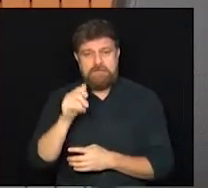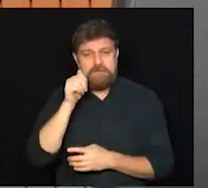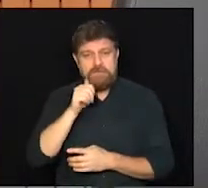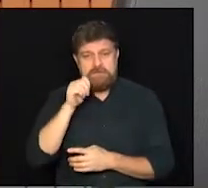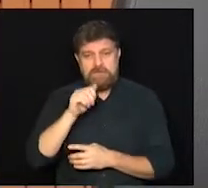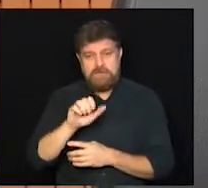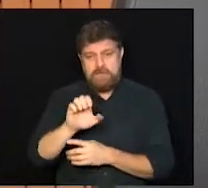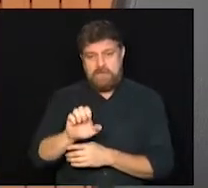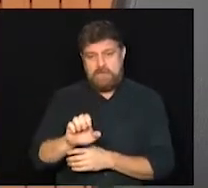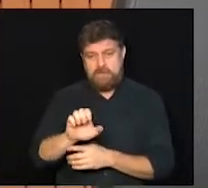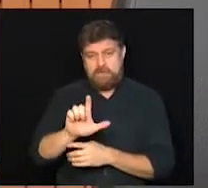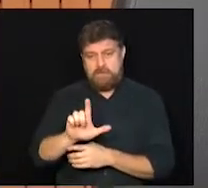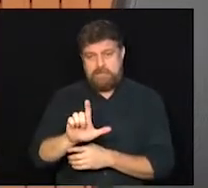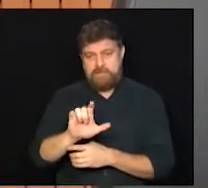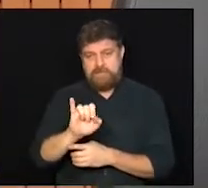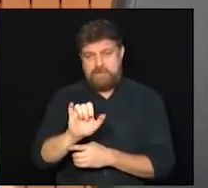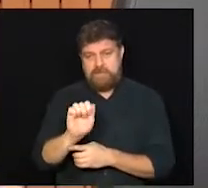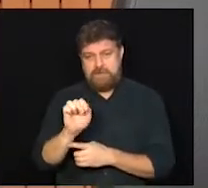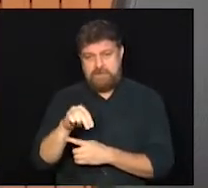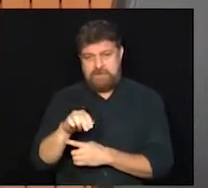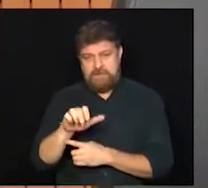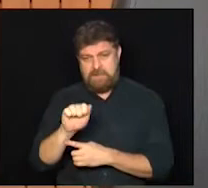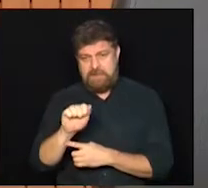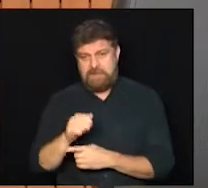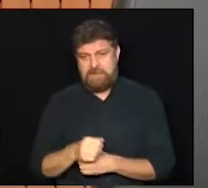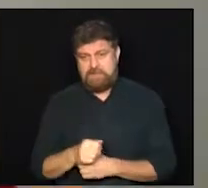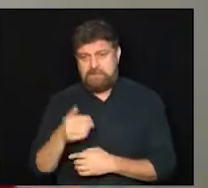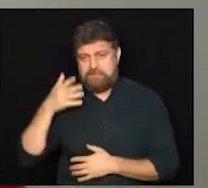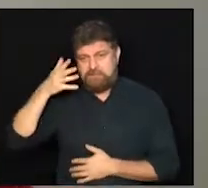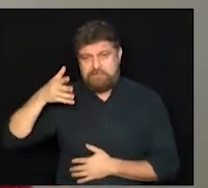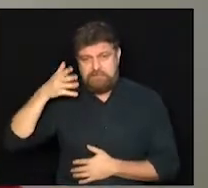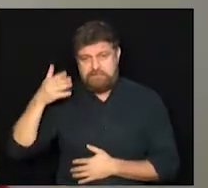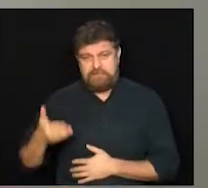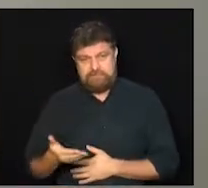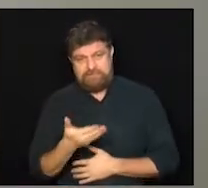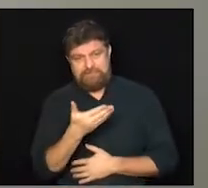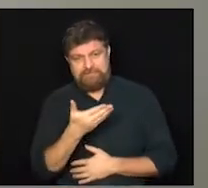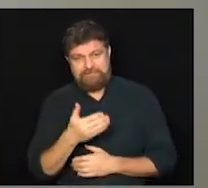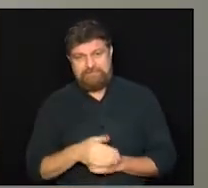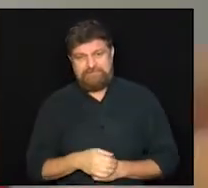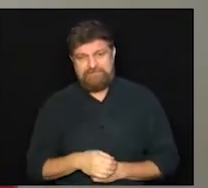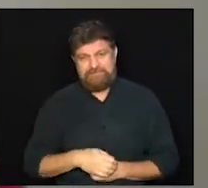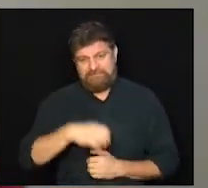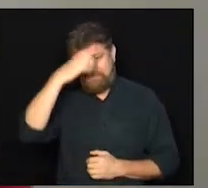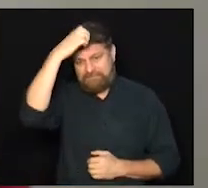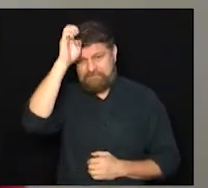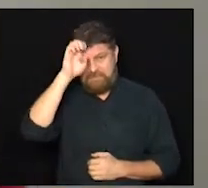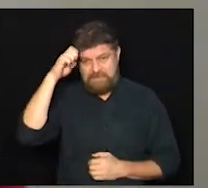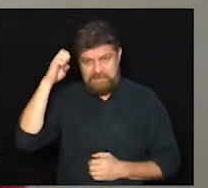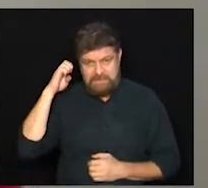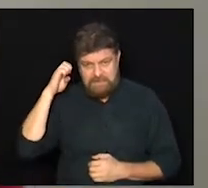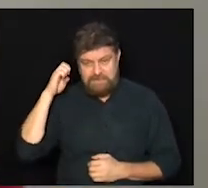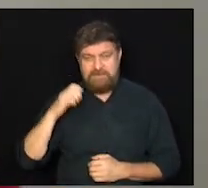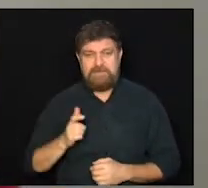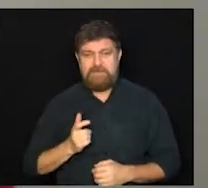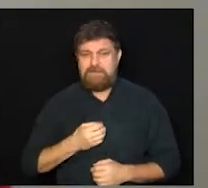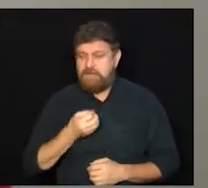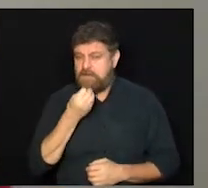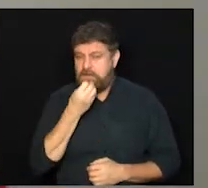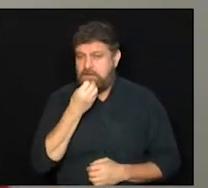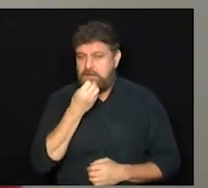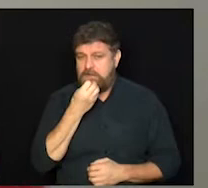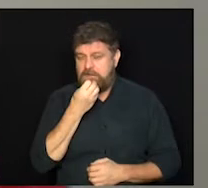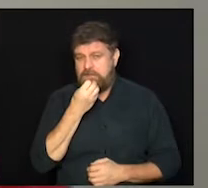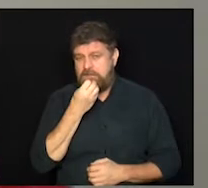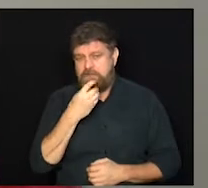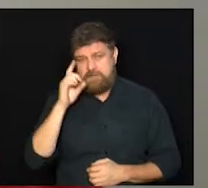dia, professora. Olá, bom dia. Muito obrigada pelo convite, acho que vai ser uma boa oportunidade,